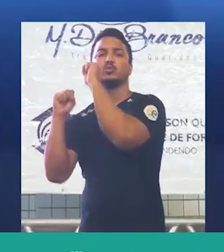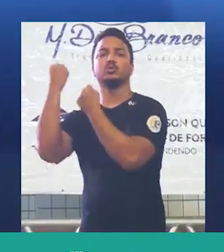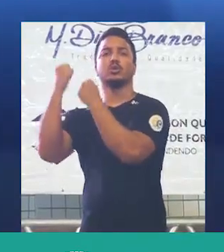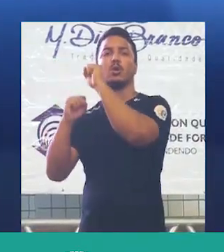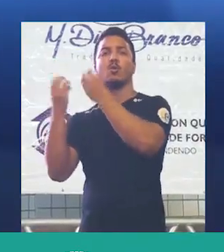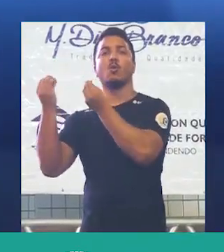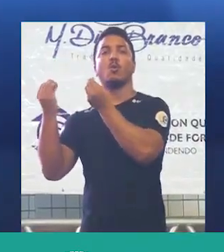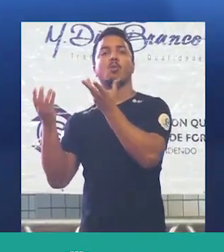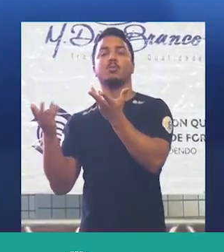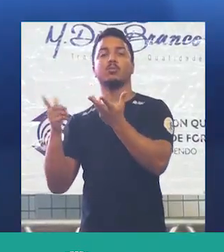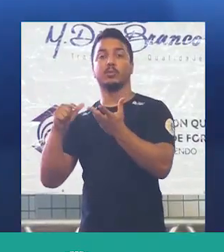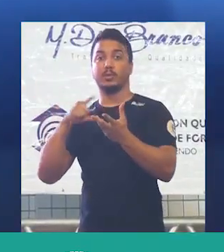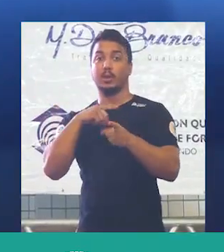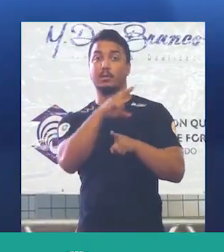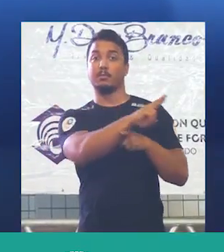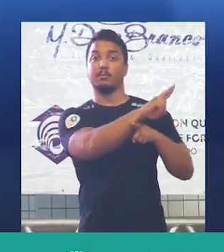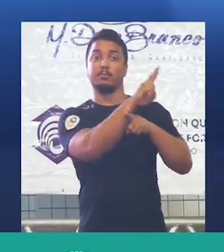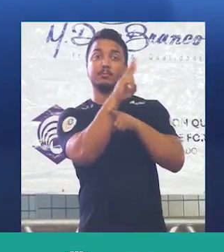indústria?